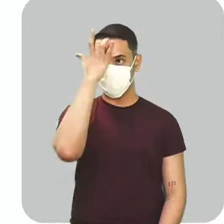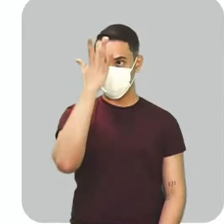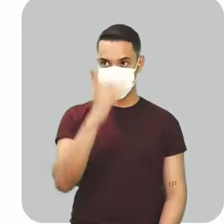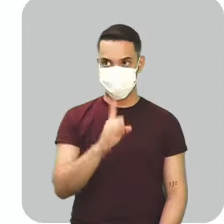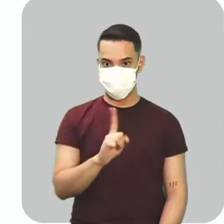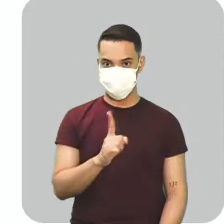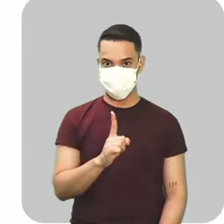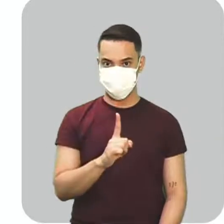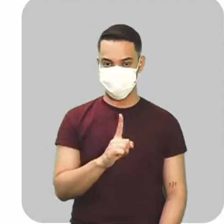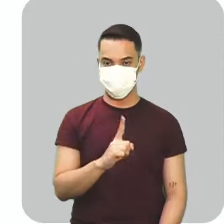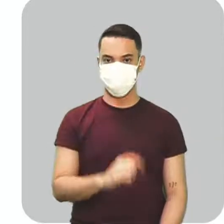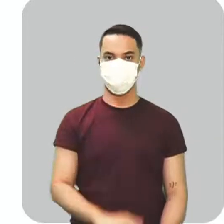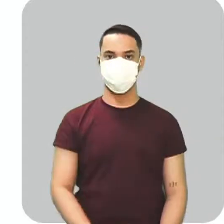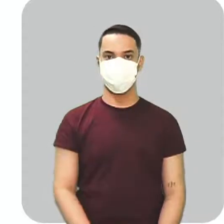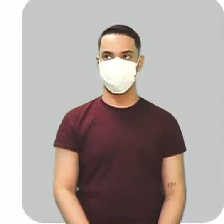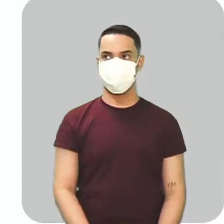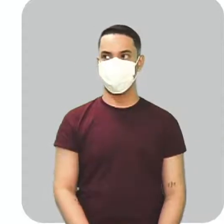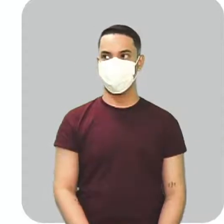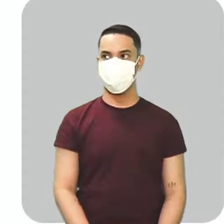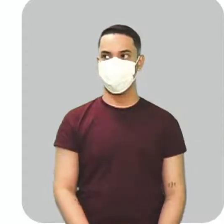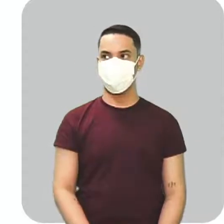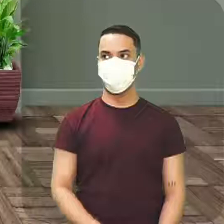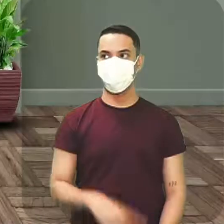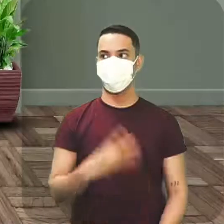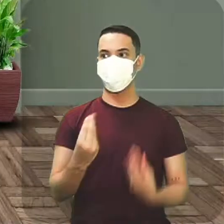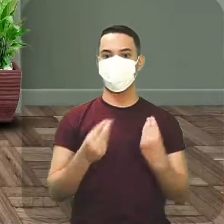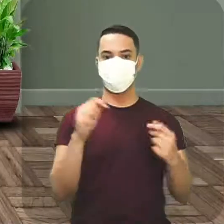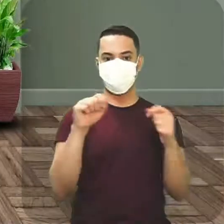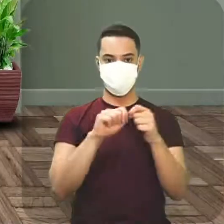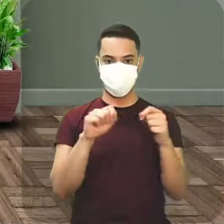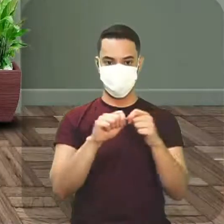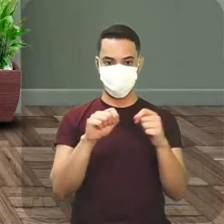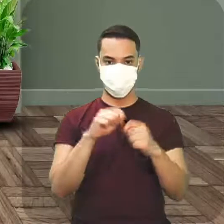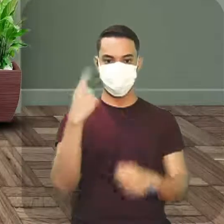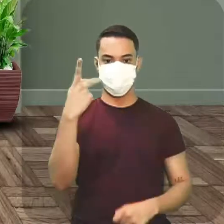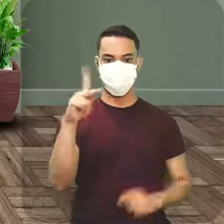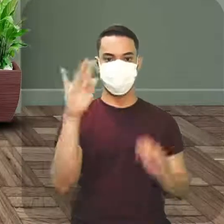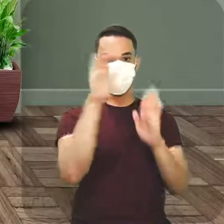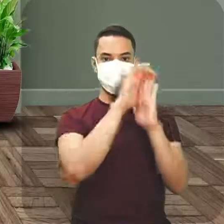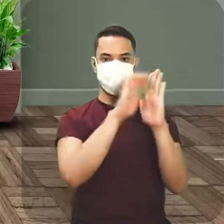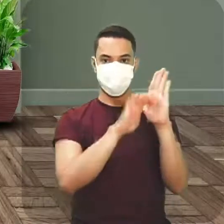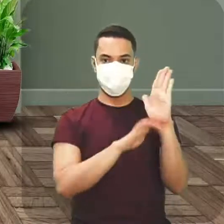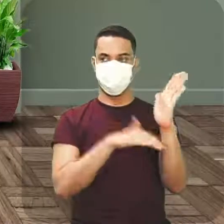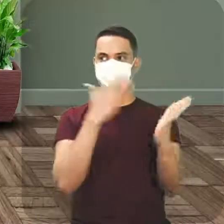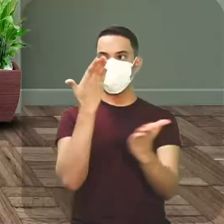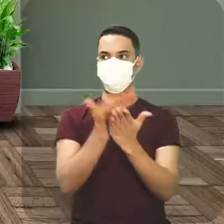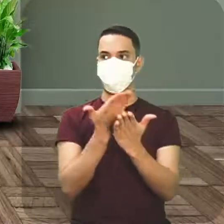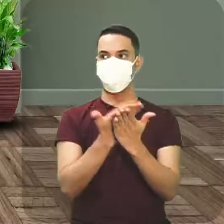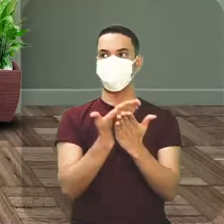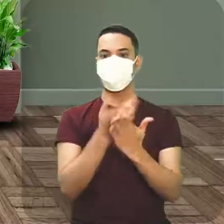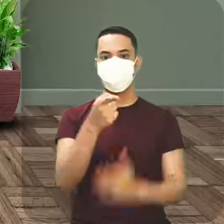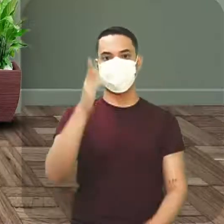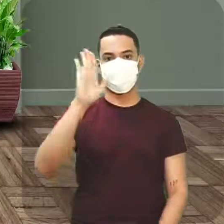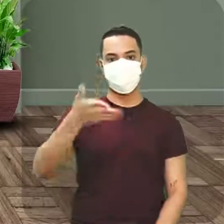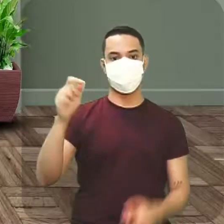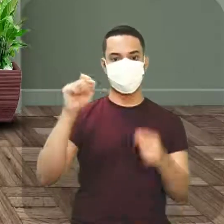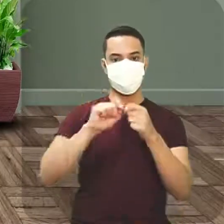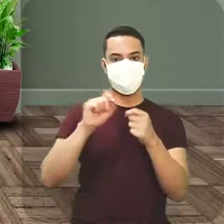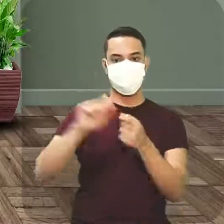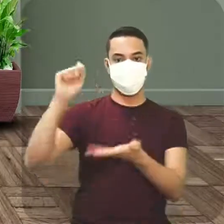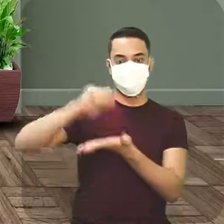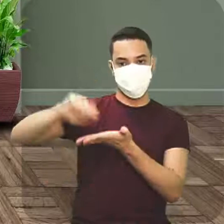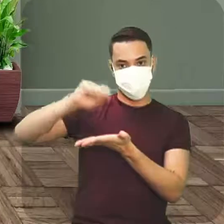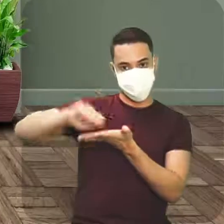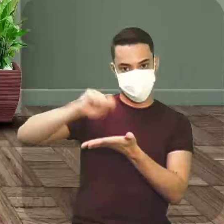Pegue lá, você vai fazer o seu esquema de estudo, né? Você já fez aquela